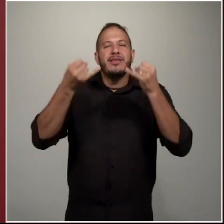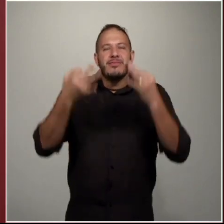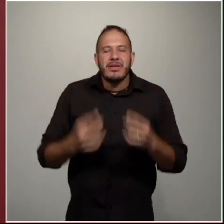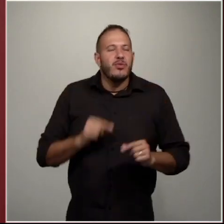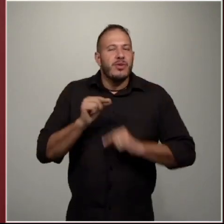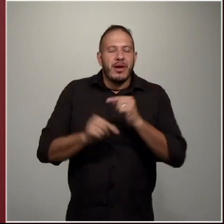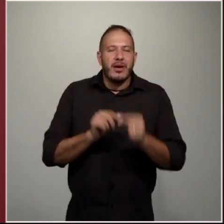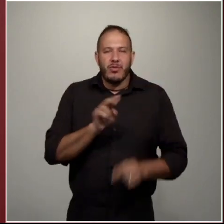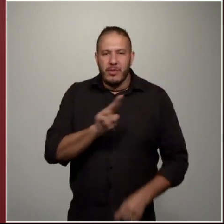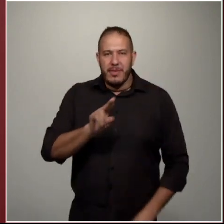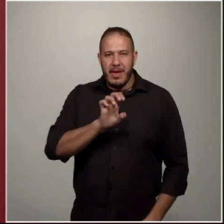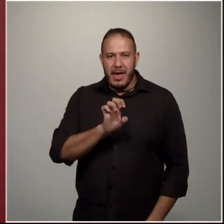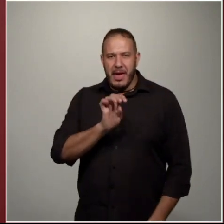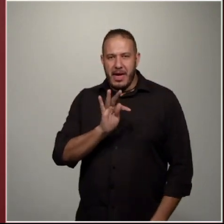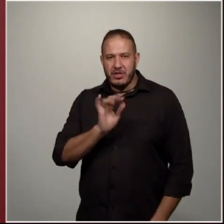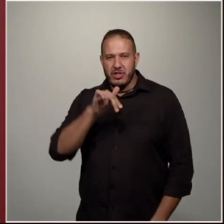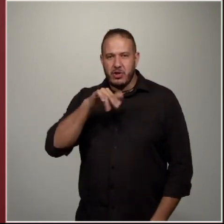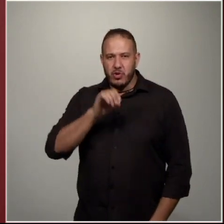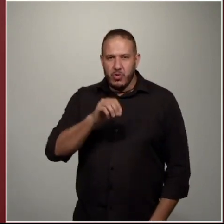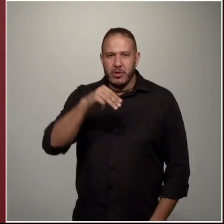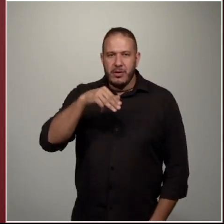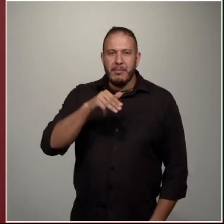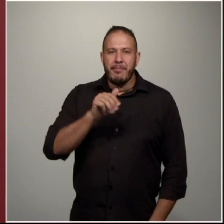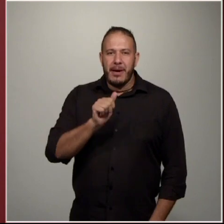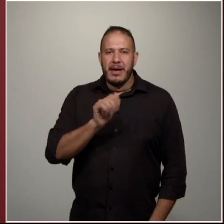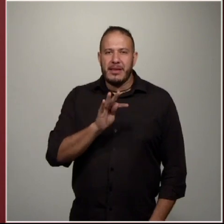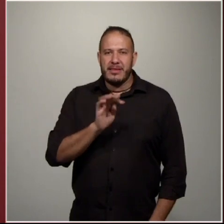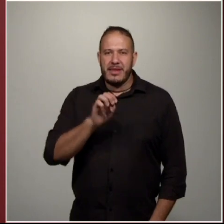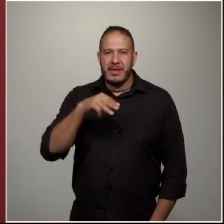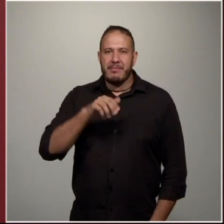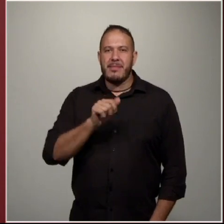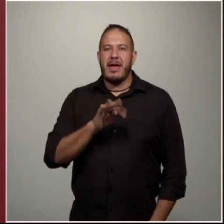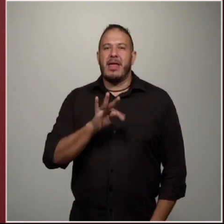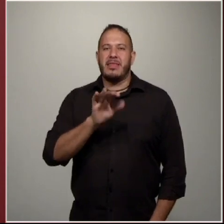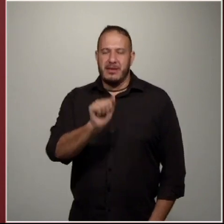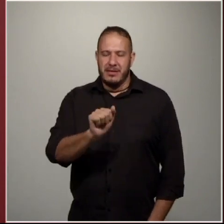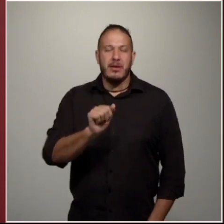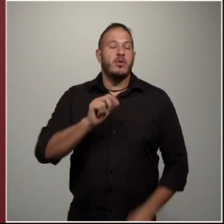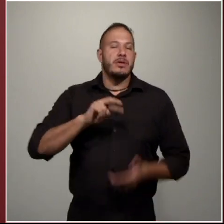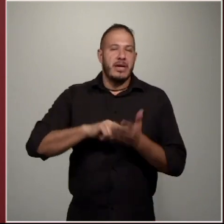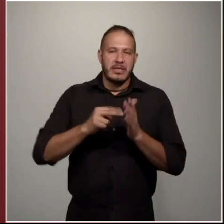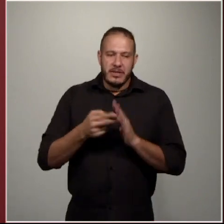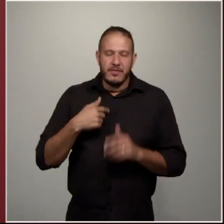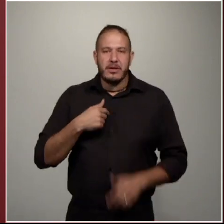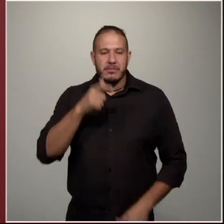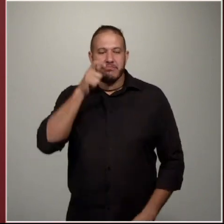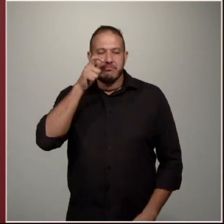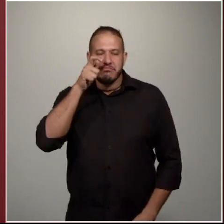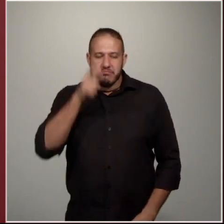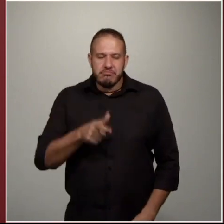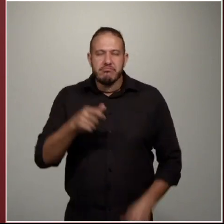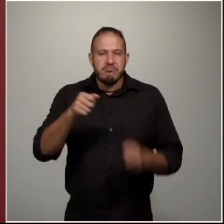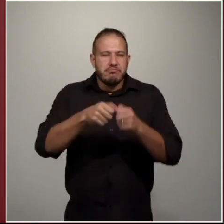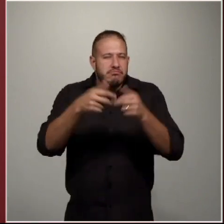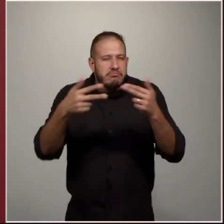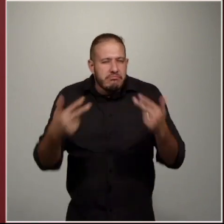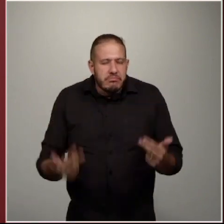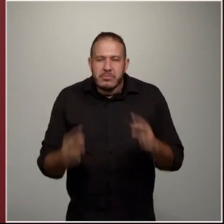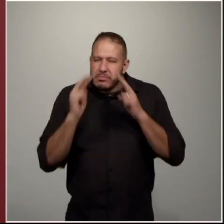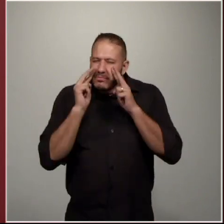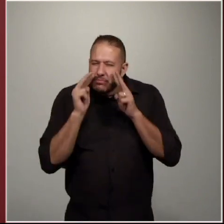tino matemática a matemática é uma perspectiva né da da educação matemática